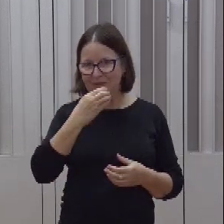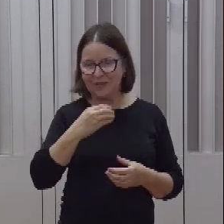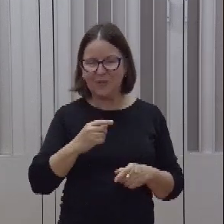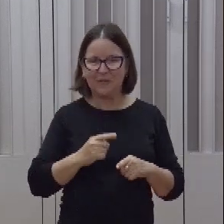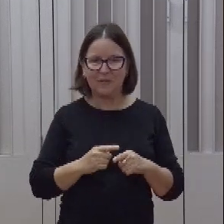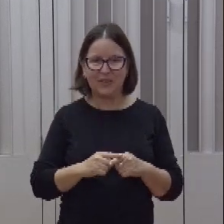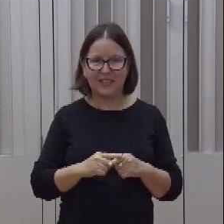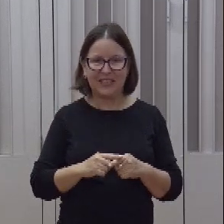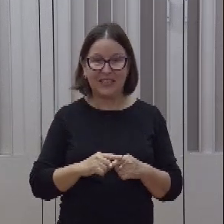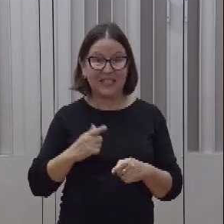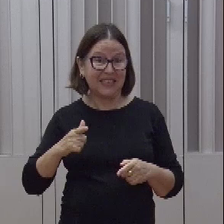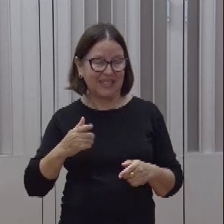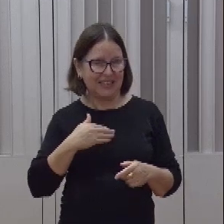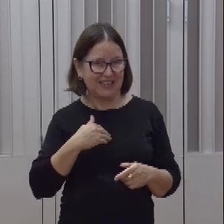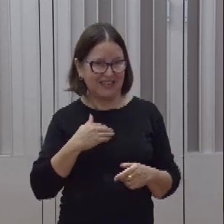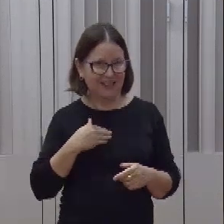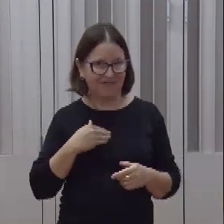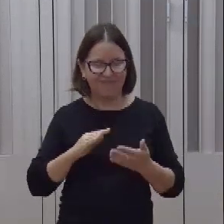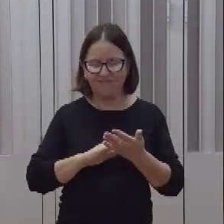podeis fazer.